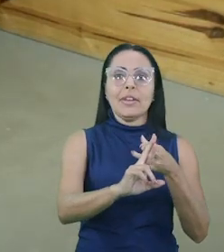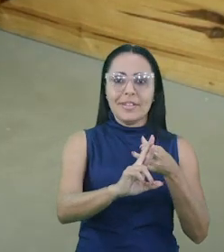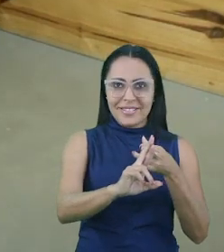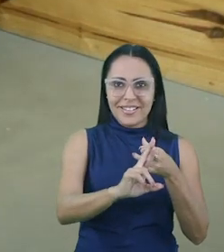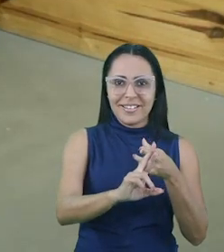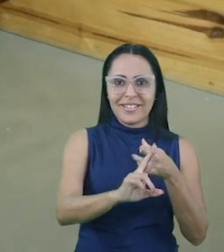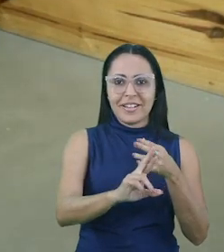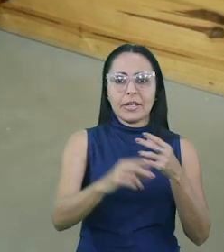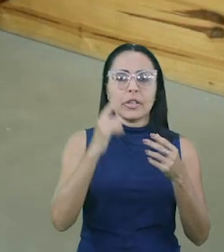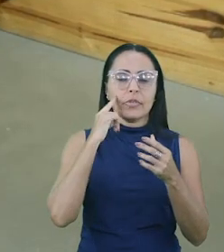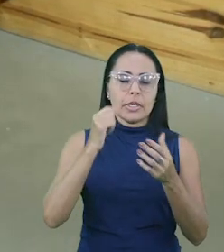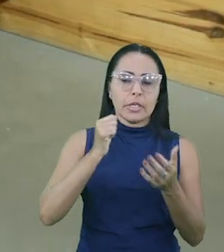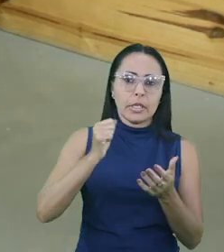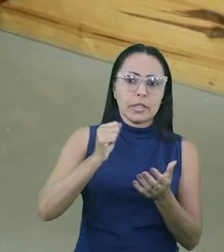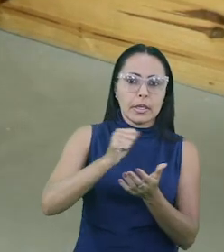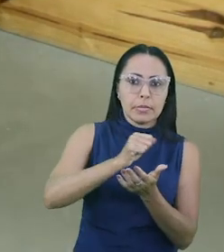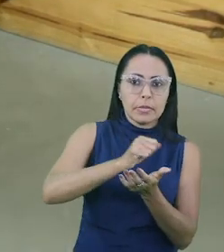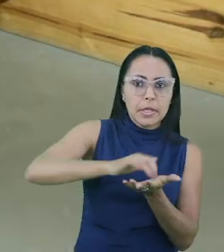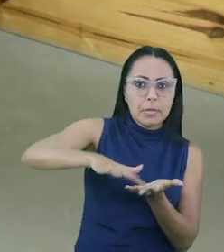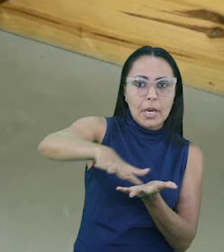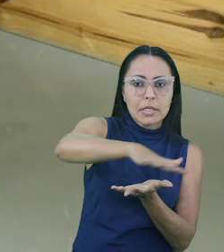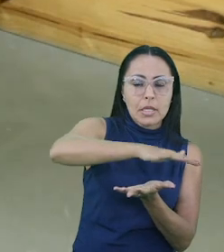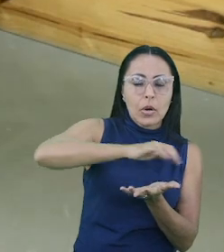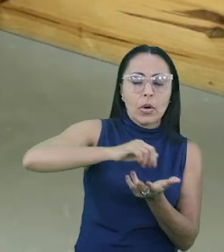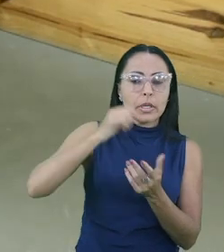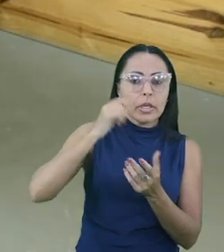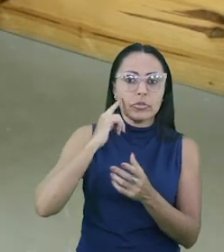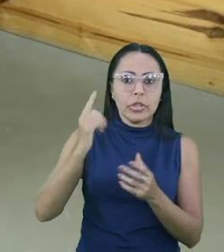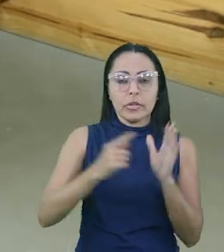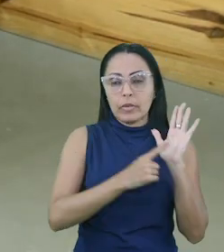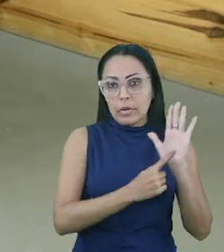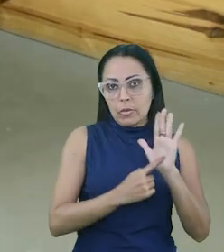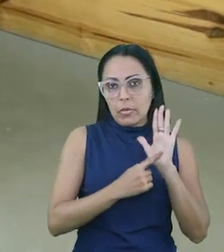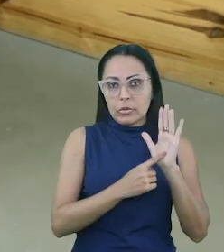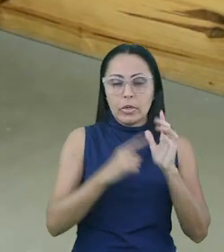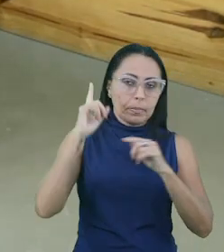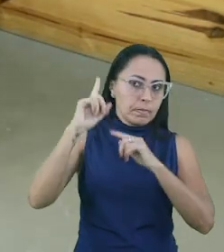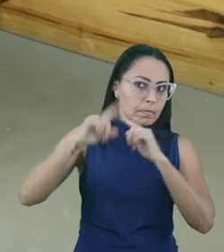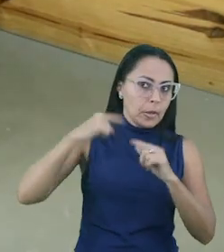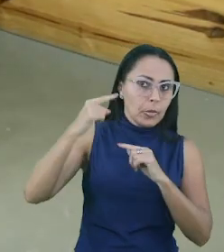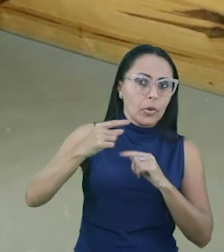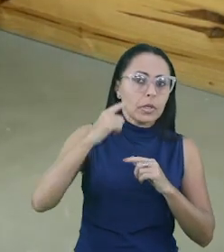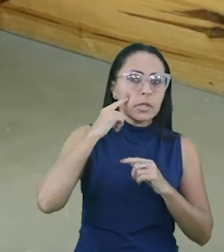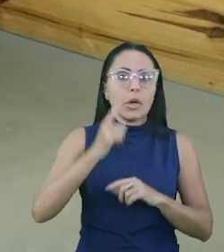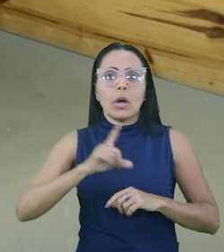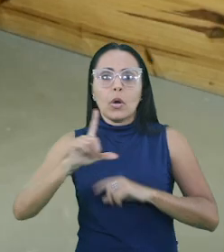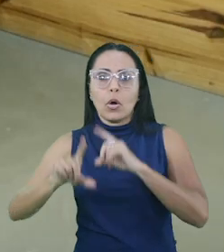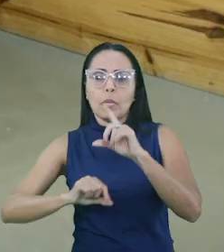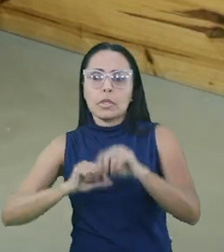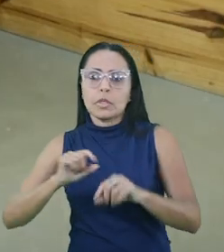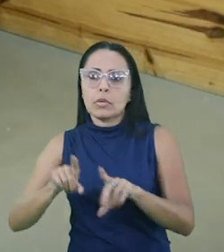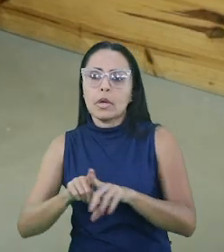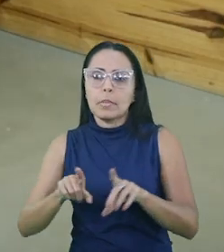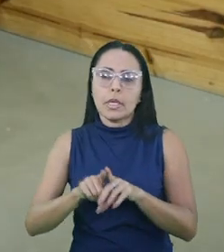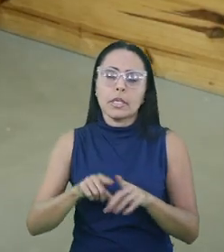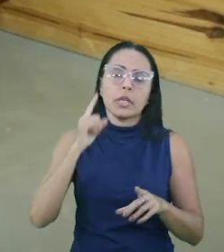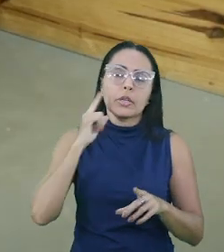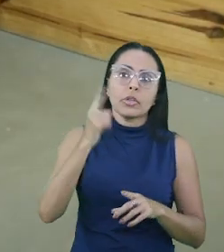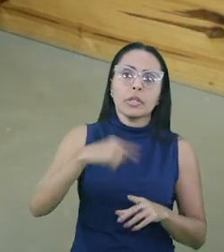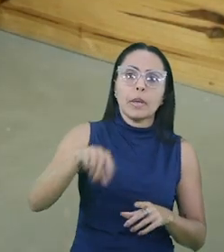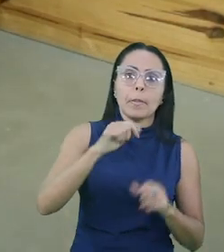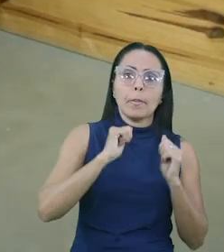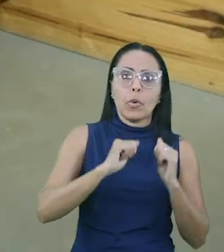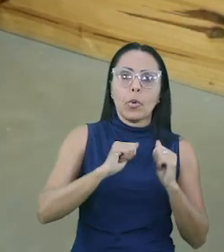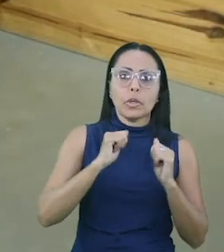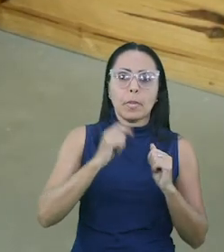no berço de impressão, que é uma imagem que a gente vai mostrar mais tarde. E esse daqui é uma opção de chaveta que a gente pode passar de